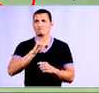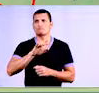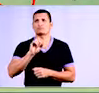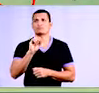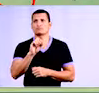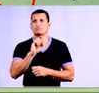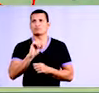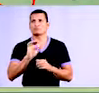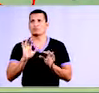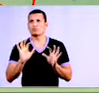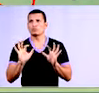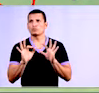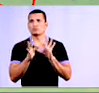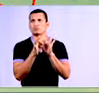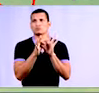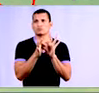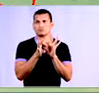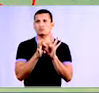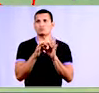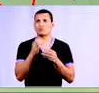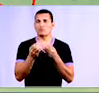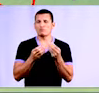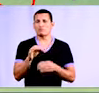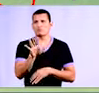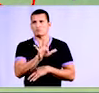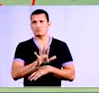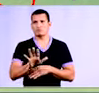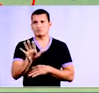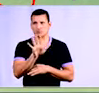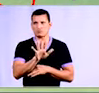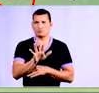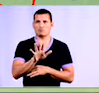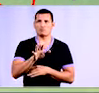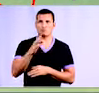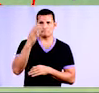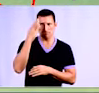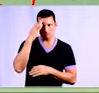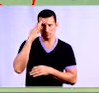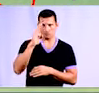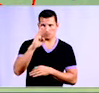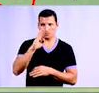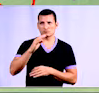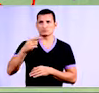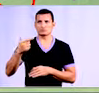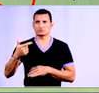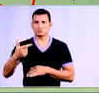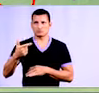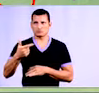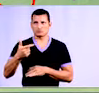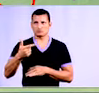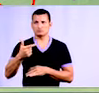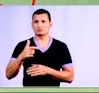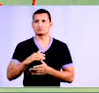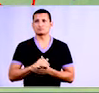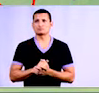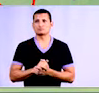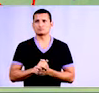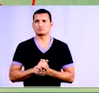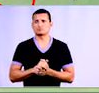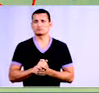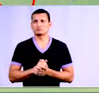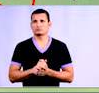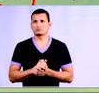alguma forma, de forma virtual, a memória principal e a secundária, dando, né,